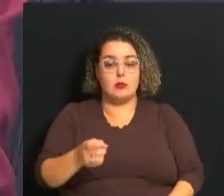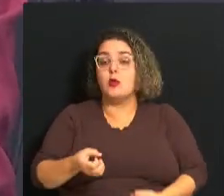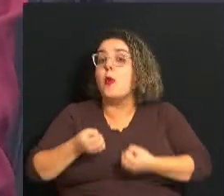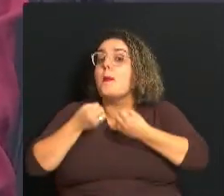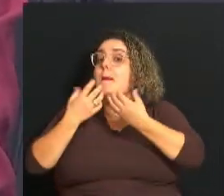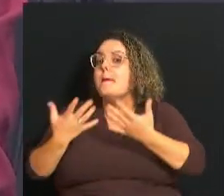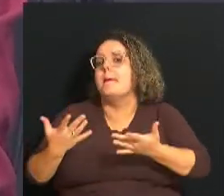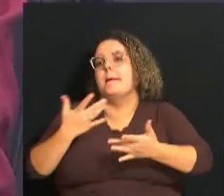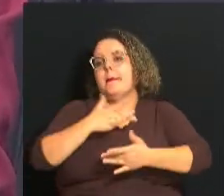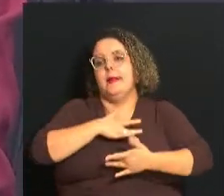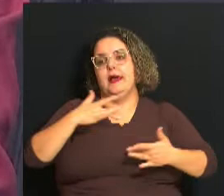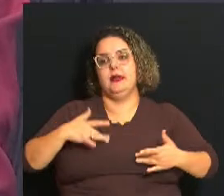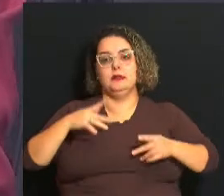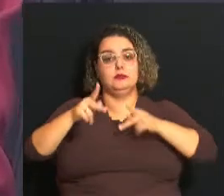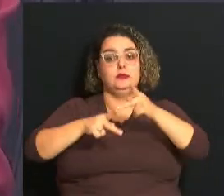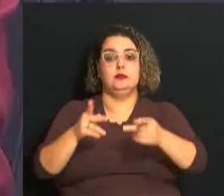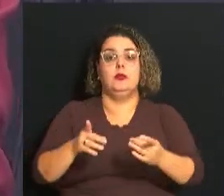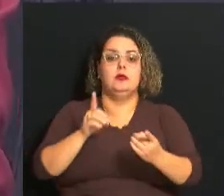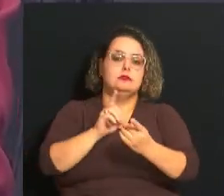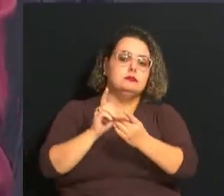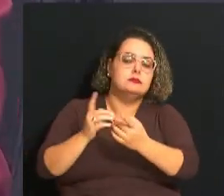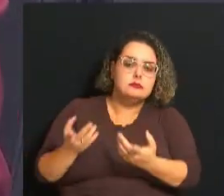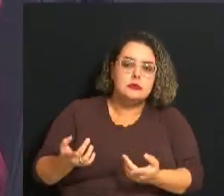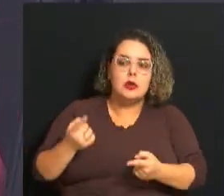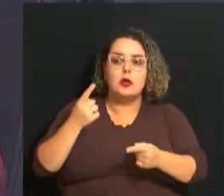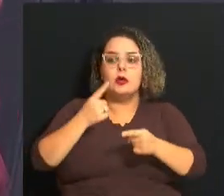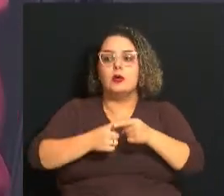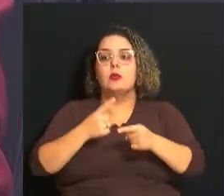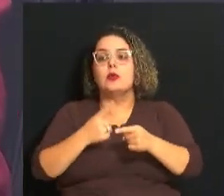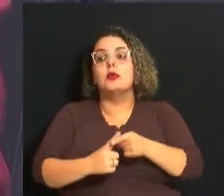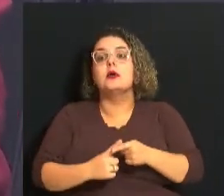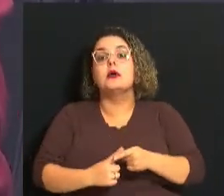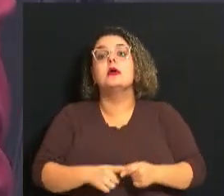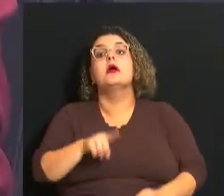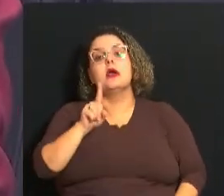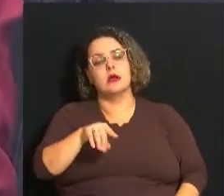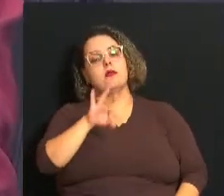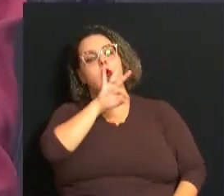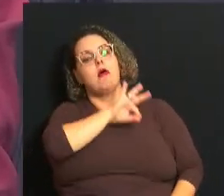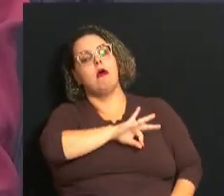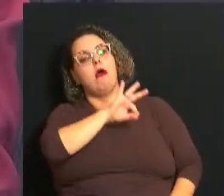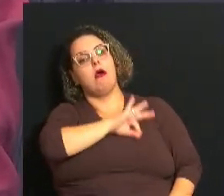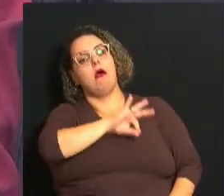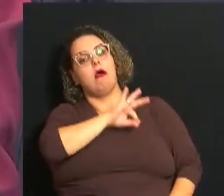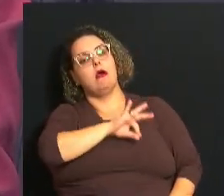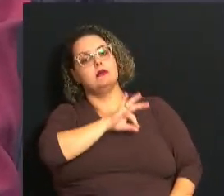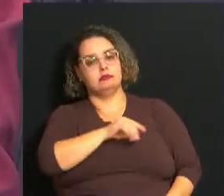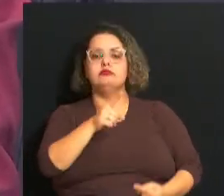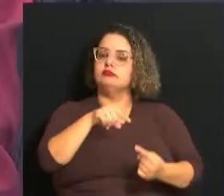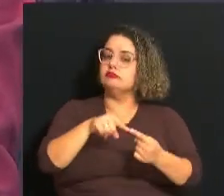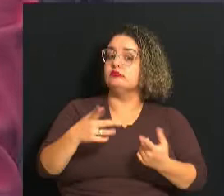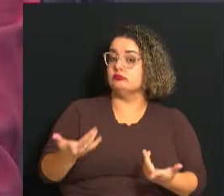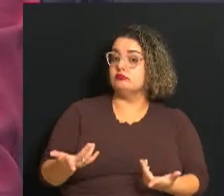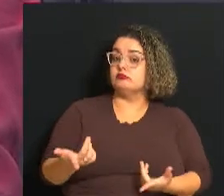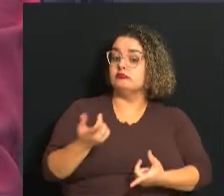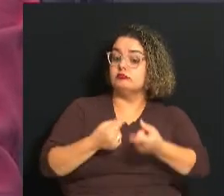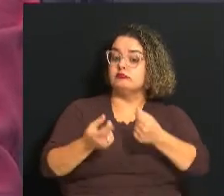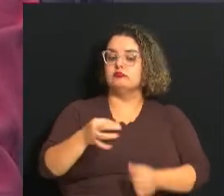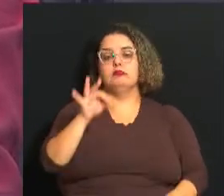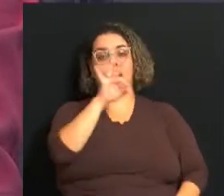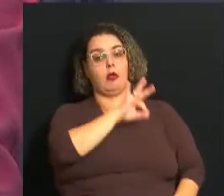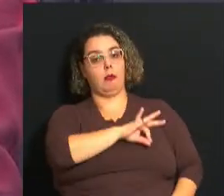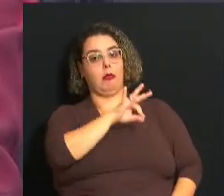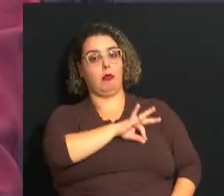dessa desse povo que tem que ser atendido mas porque eles vão receber a partir dessas metas né a remuneração desses